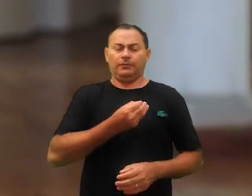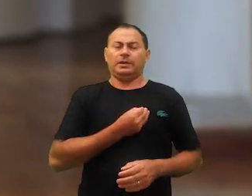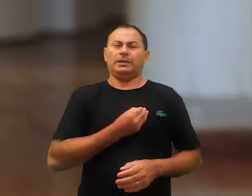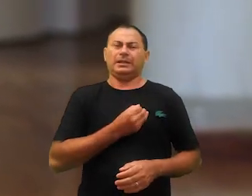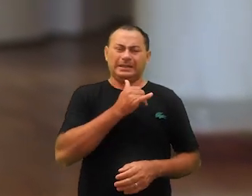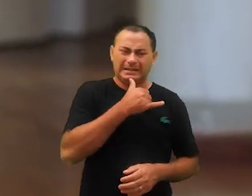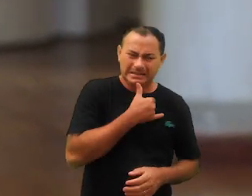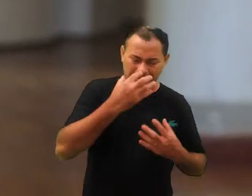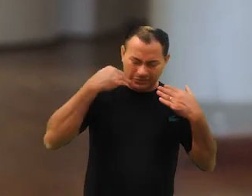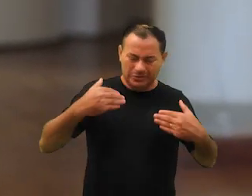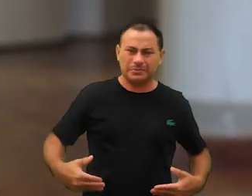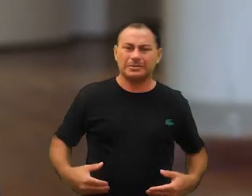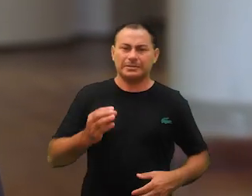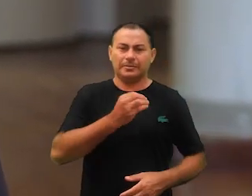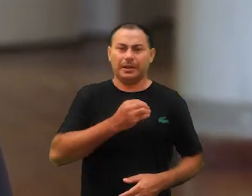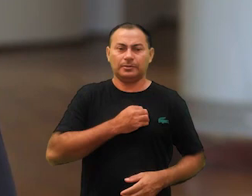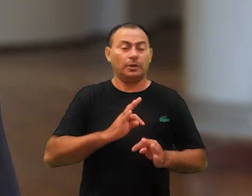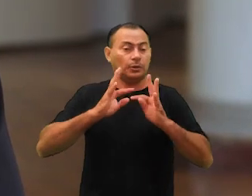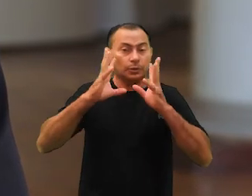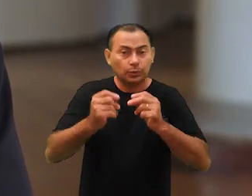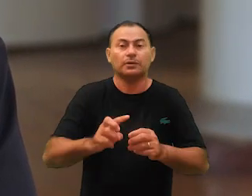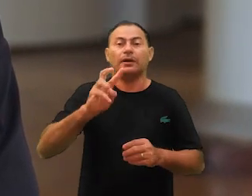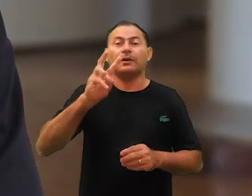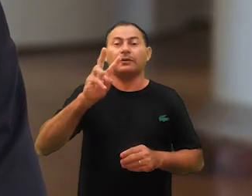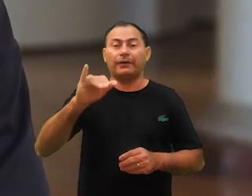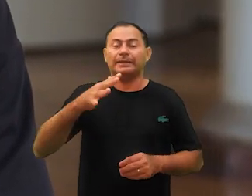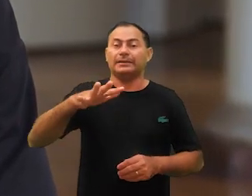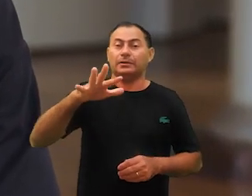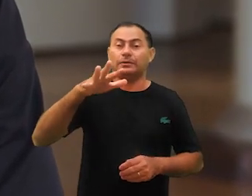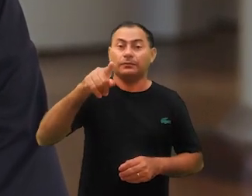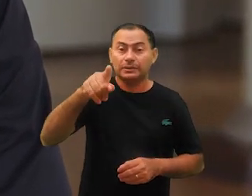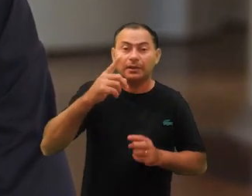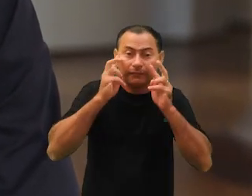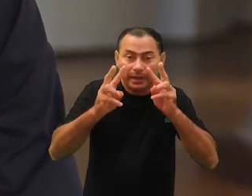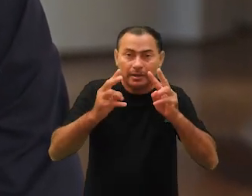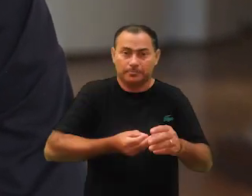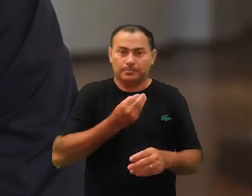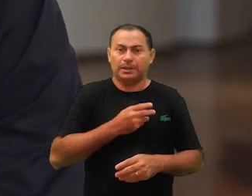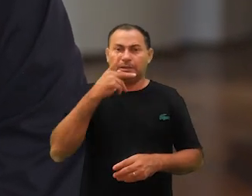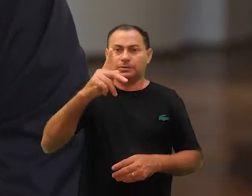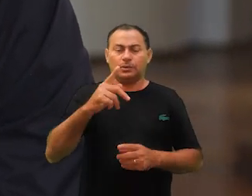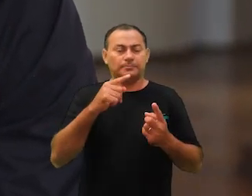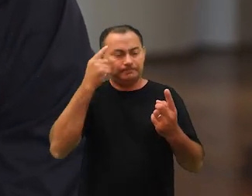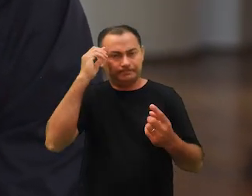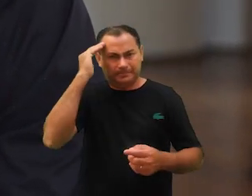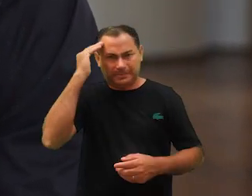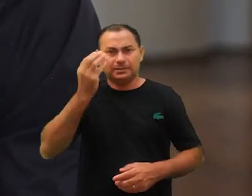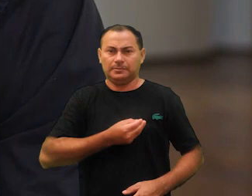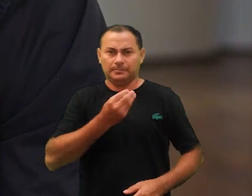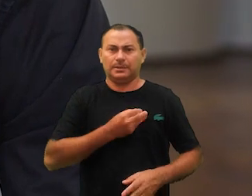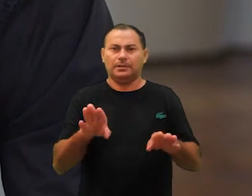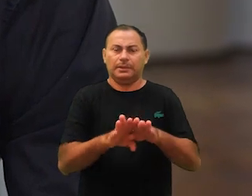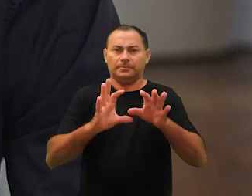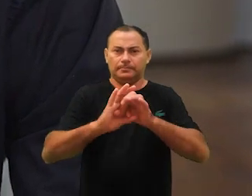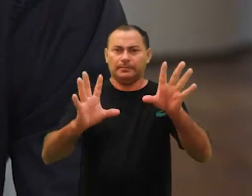vida infeliz, um corpo cheio de trevas. Tudo depende da maneira como você enxerga a vida, da sua perspectiva de